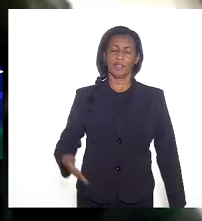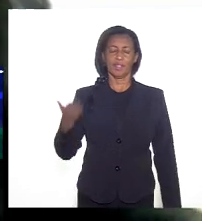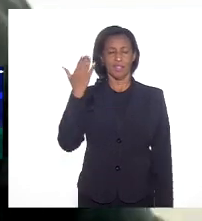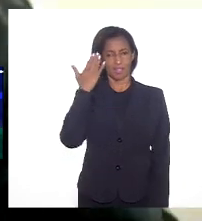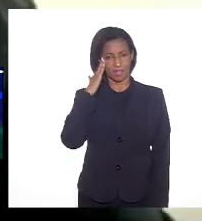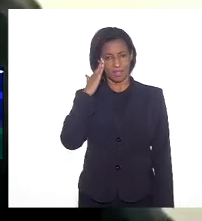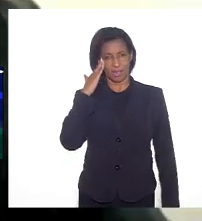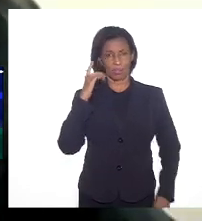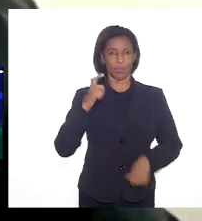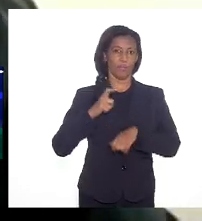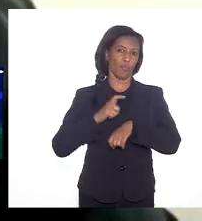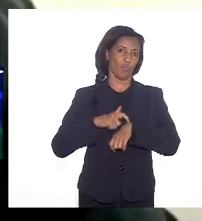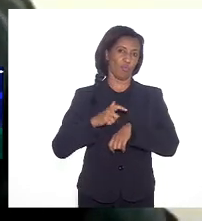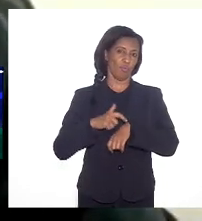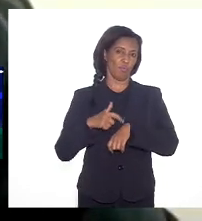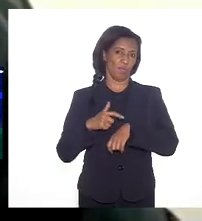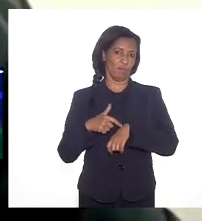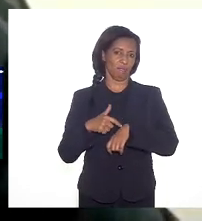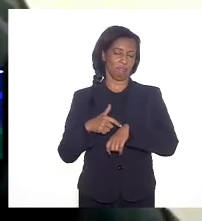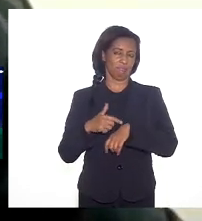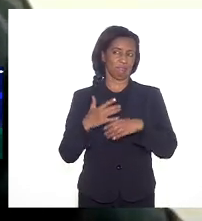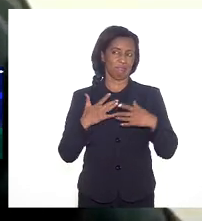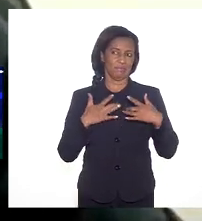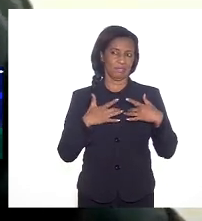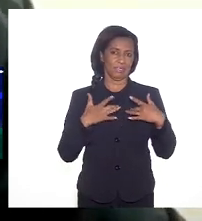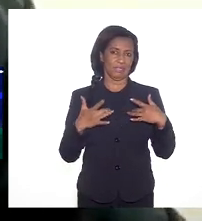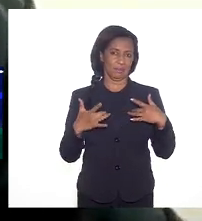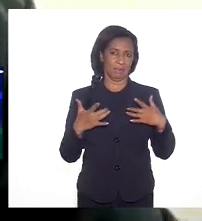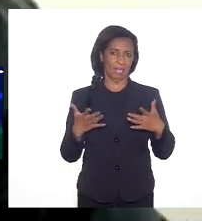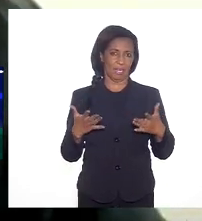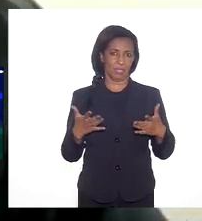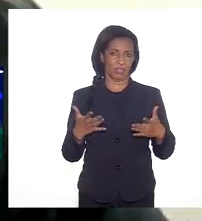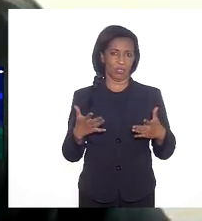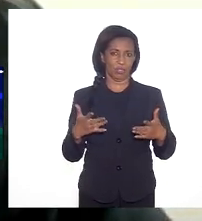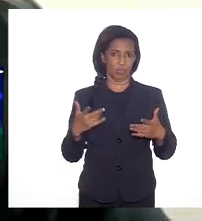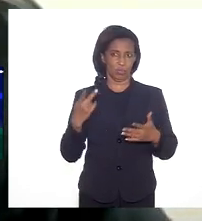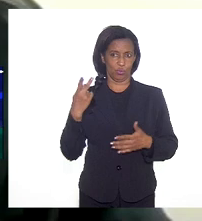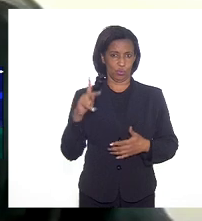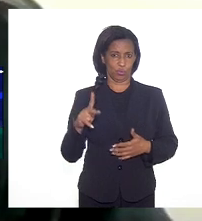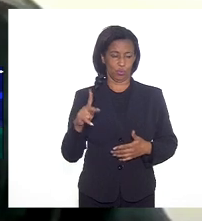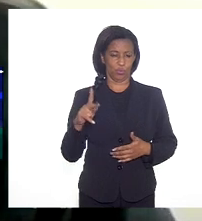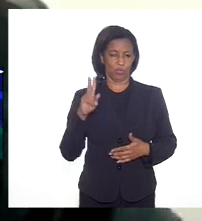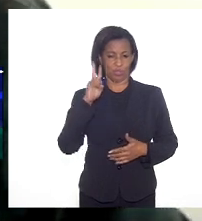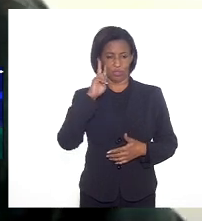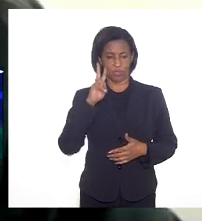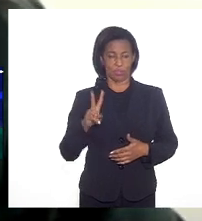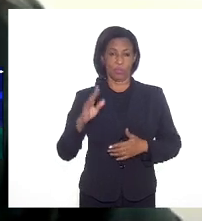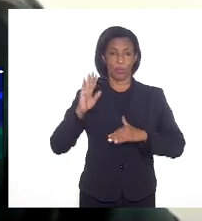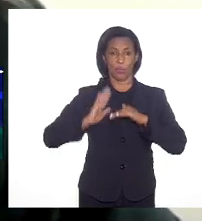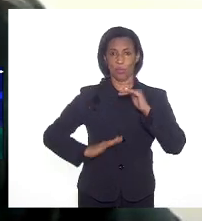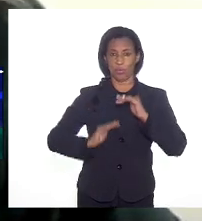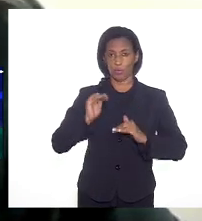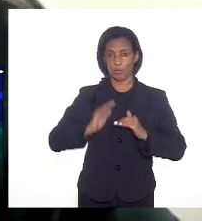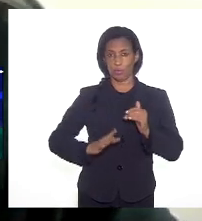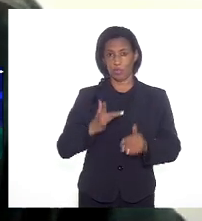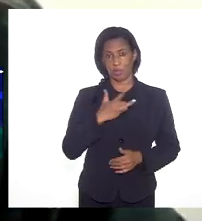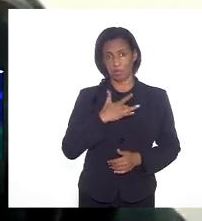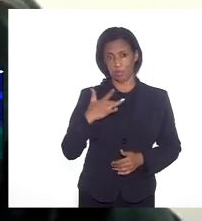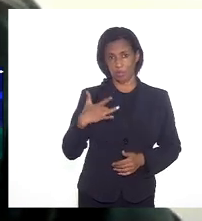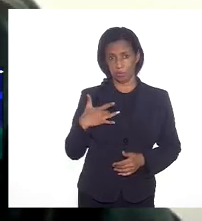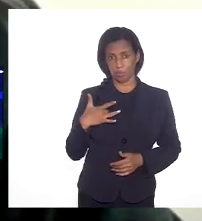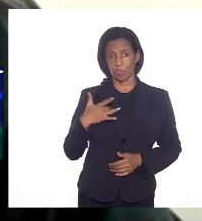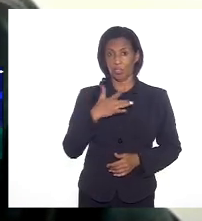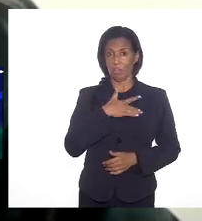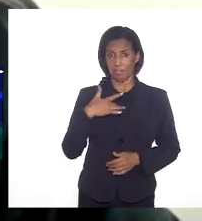foi um momento de sensibilidade sua que não é raro de ver simultaneamente o profissional de saúde e a